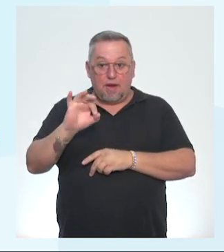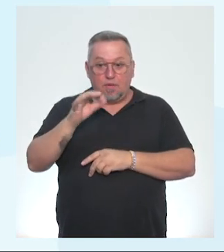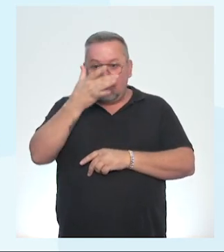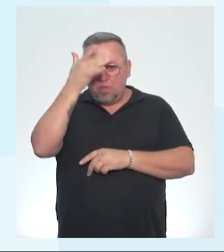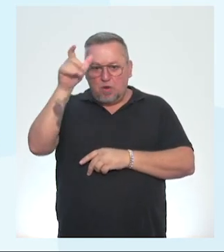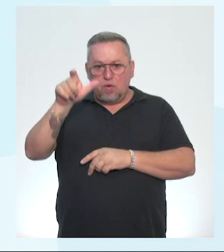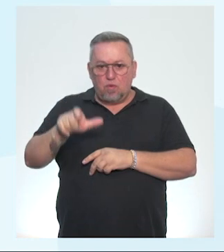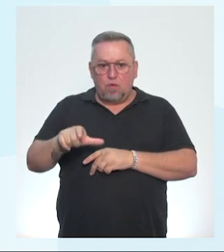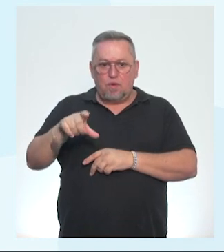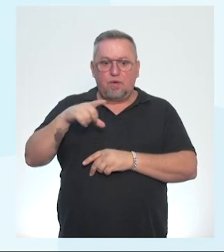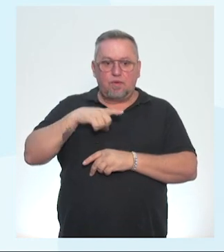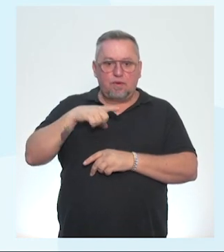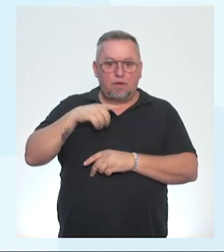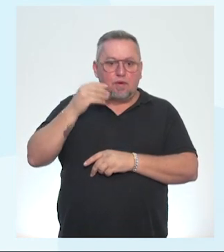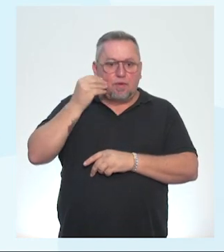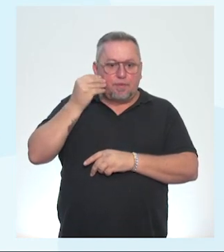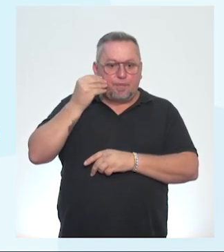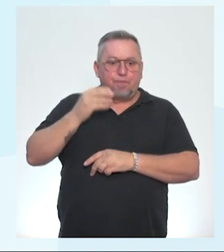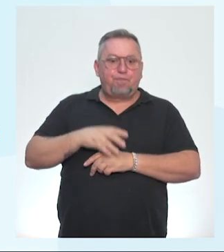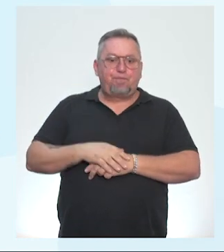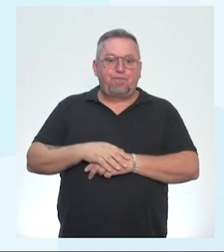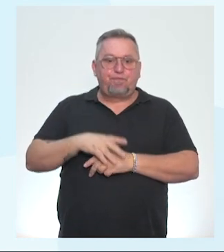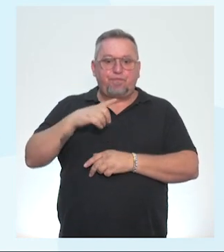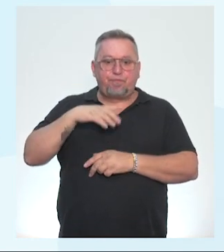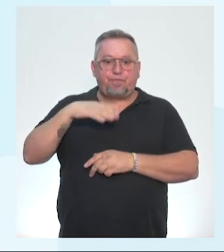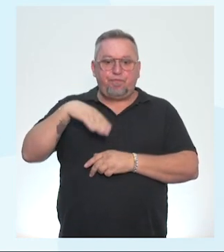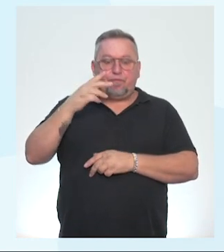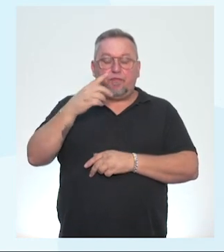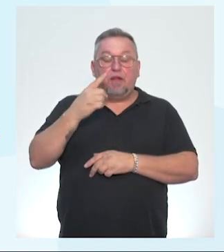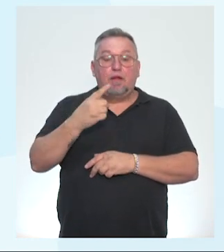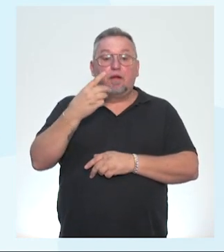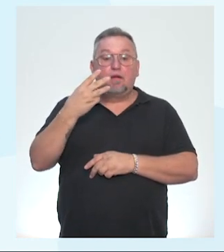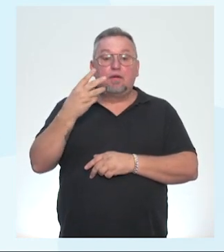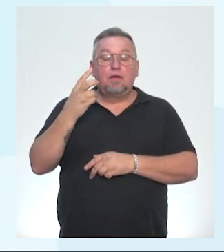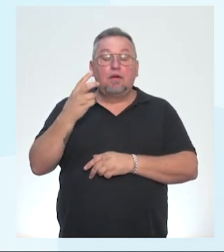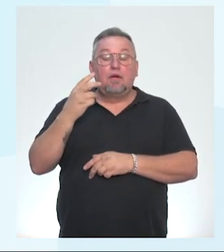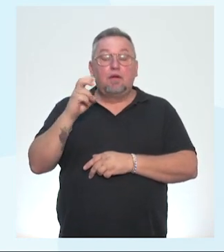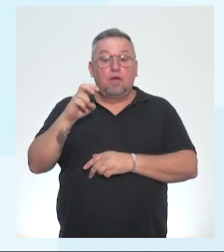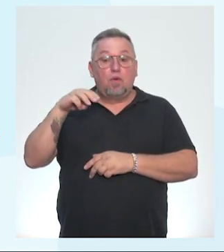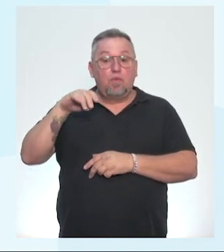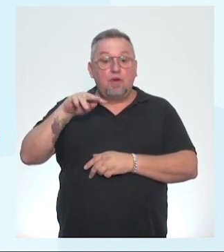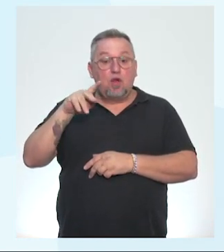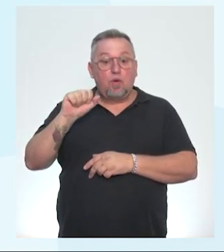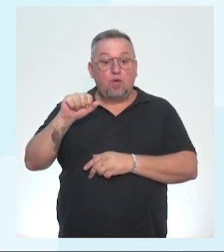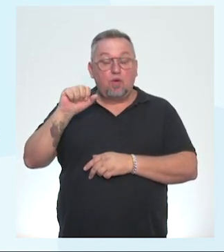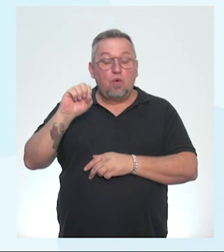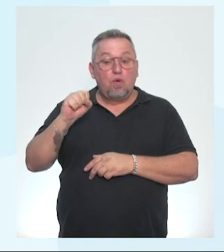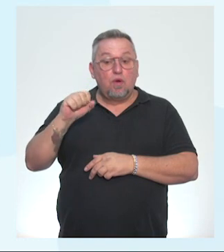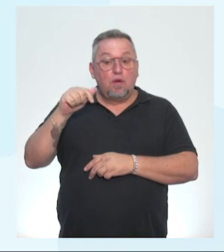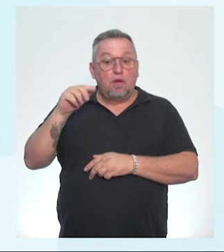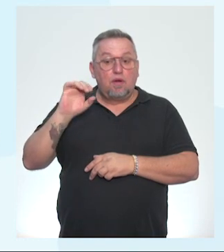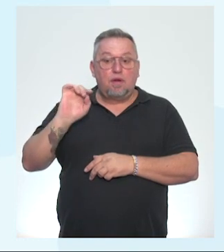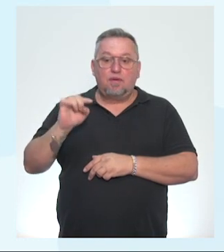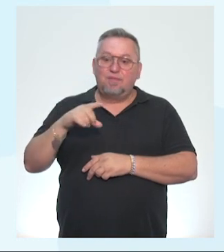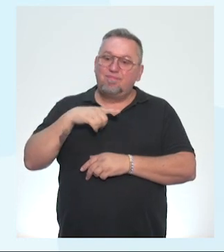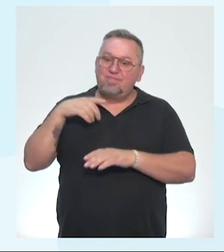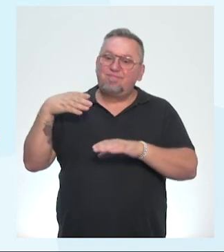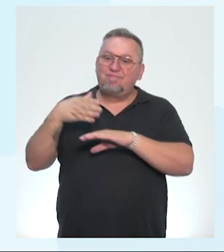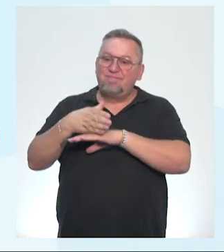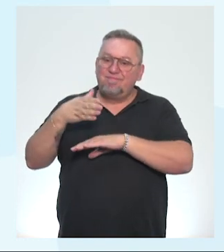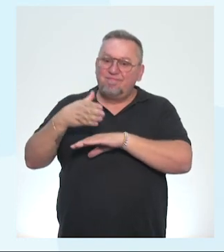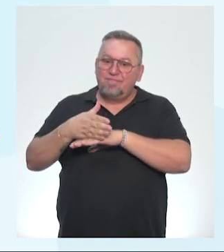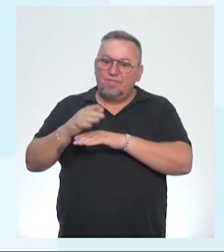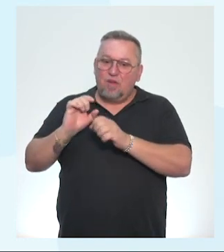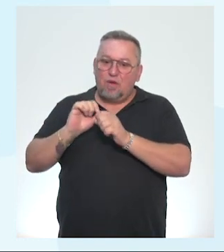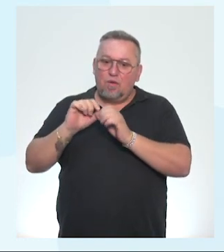que tem essa aí, ó, temos mais de 135 milhões, 870 mil, que tem acesso, é só